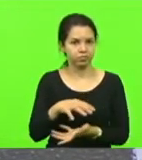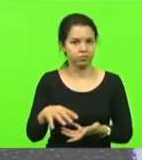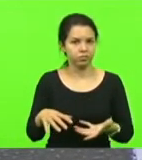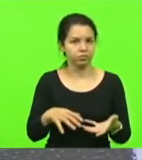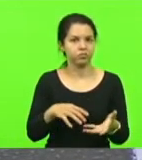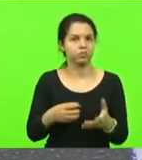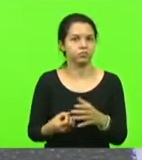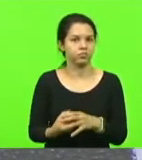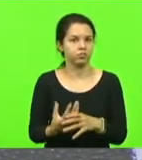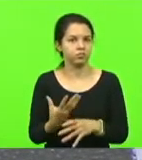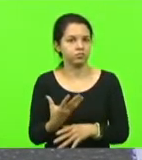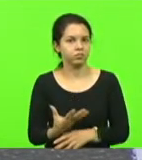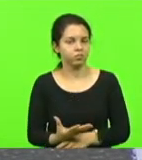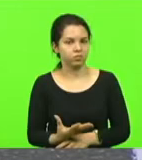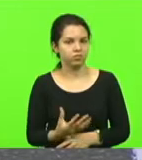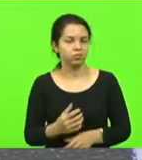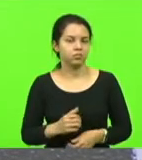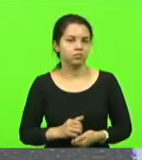instituída